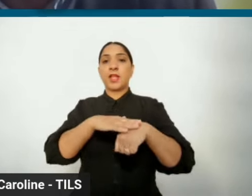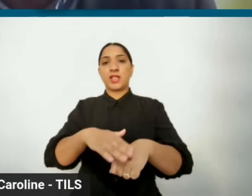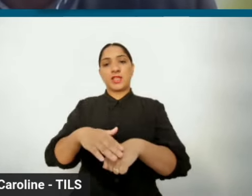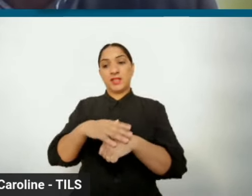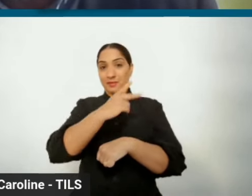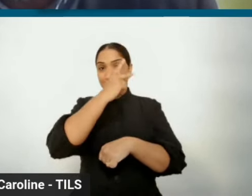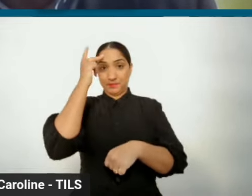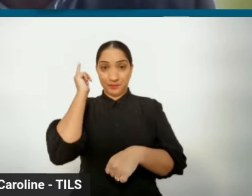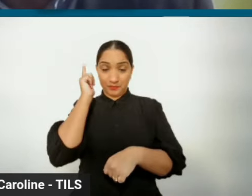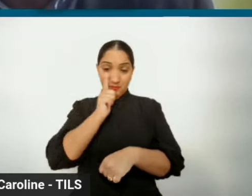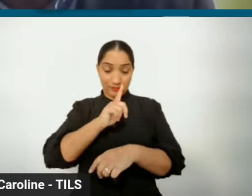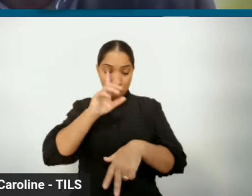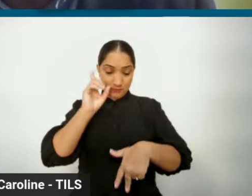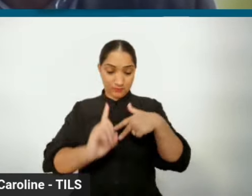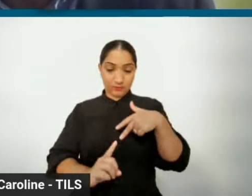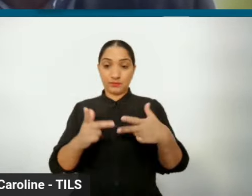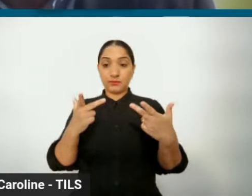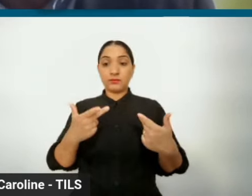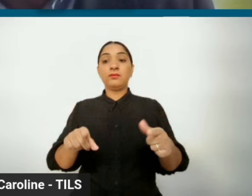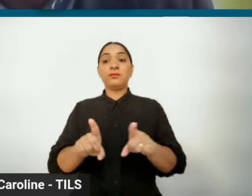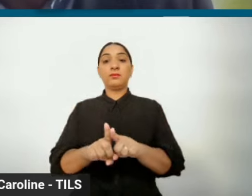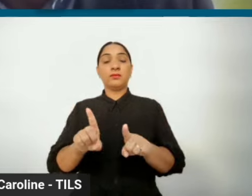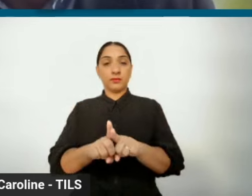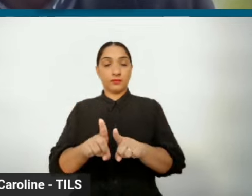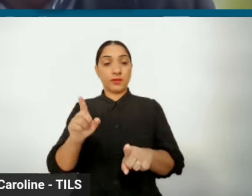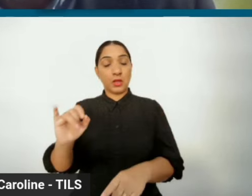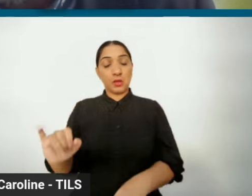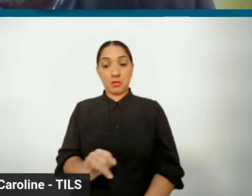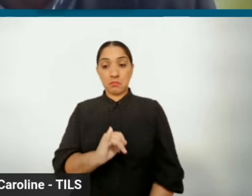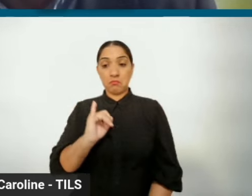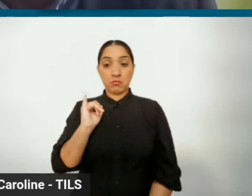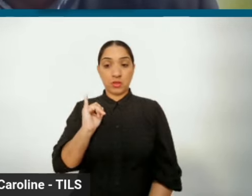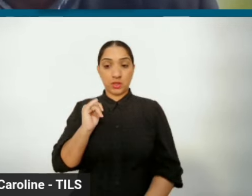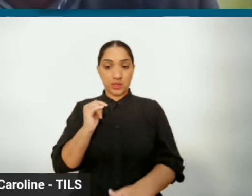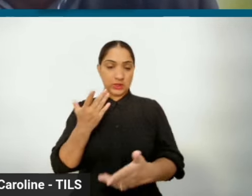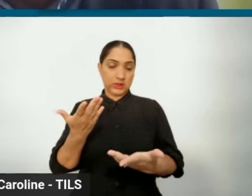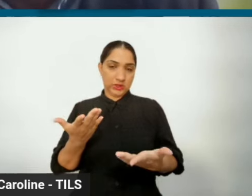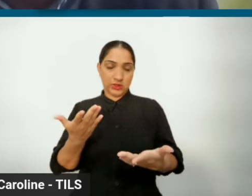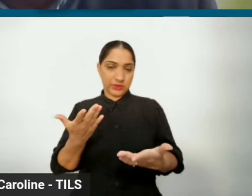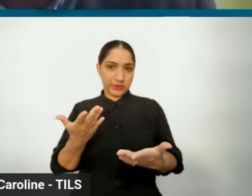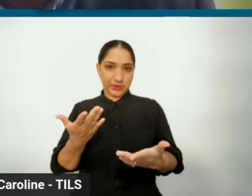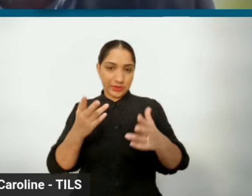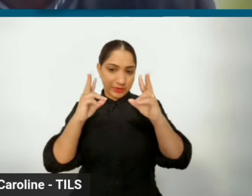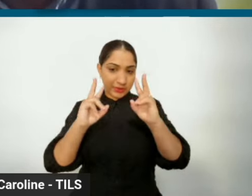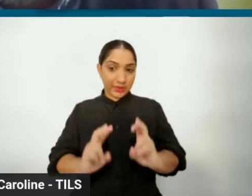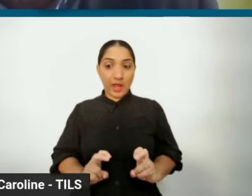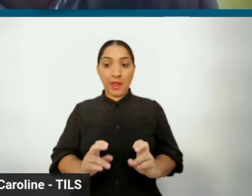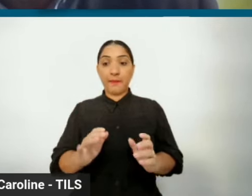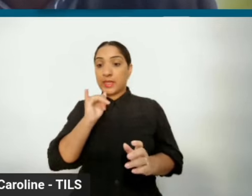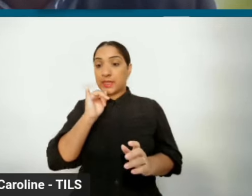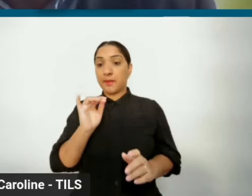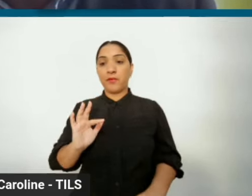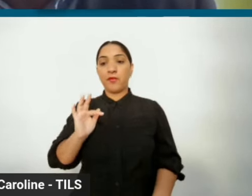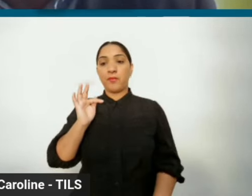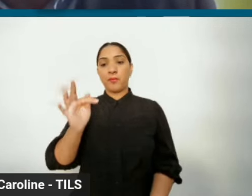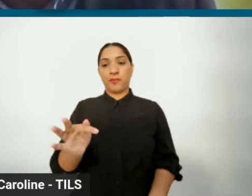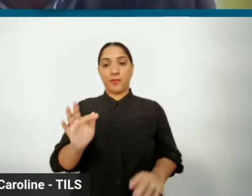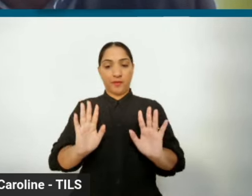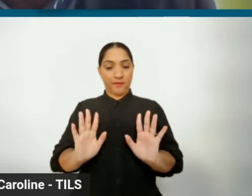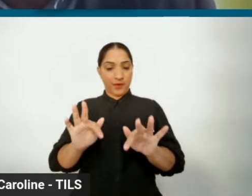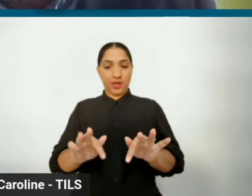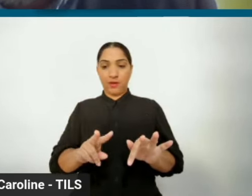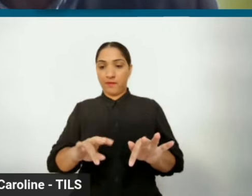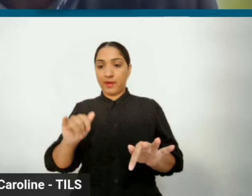com deficiência para o desempenho desses importantes cargos, porque são cargos que no final definem as